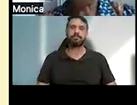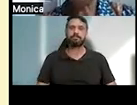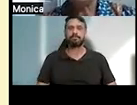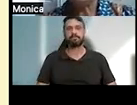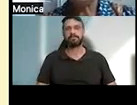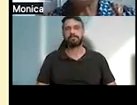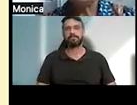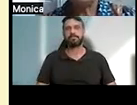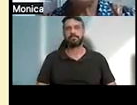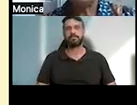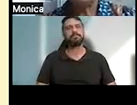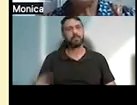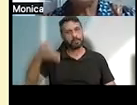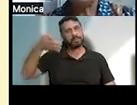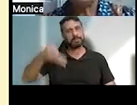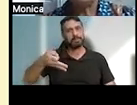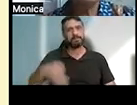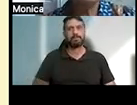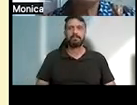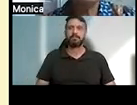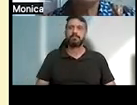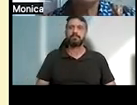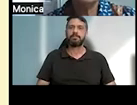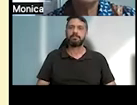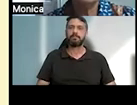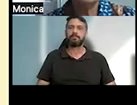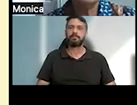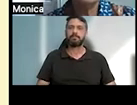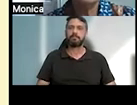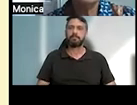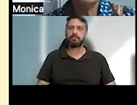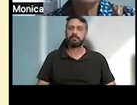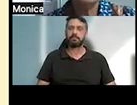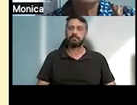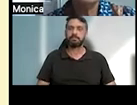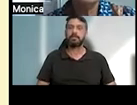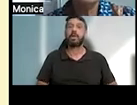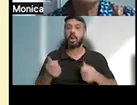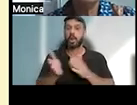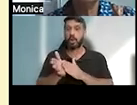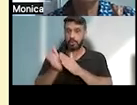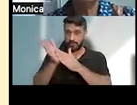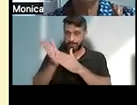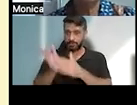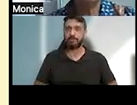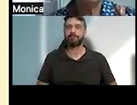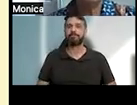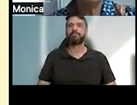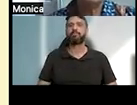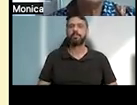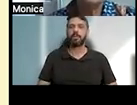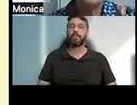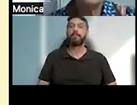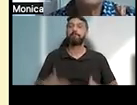com certeza. Temos elogios aqui no chat